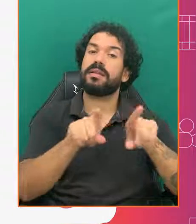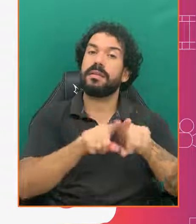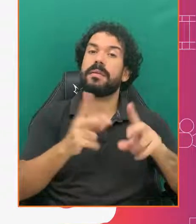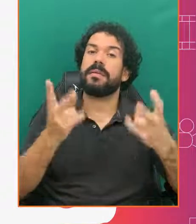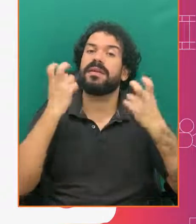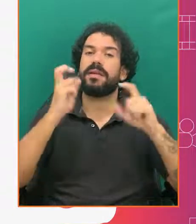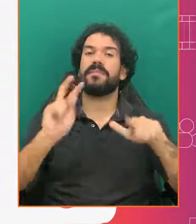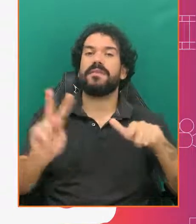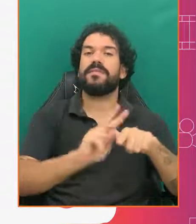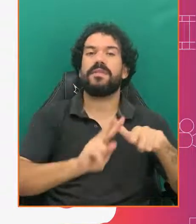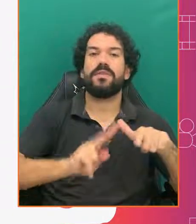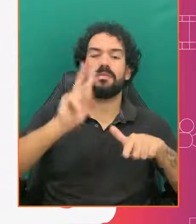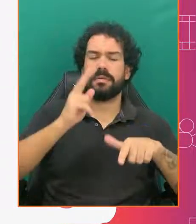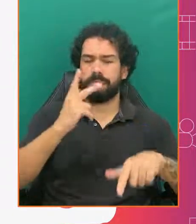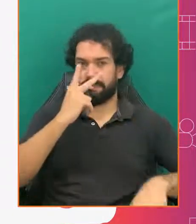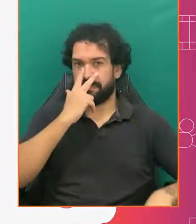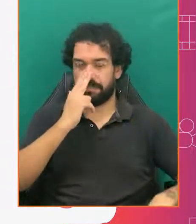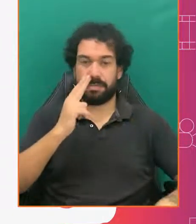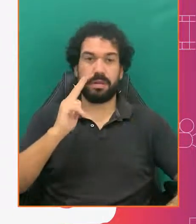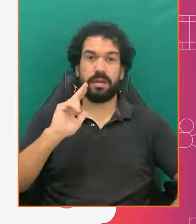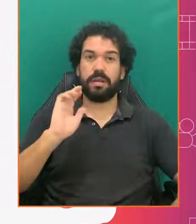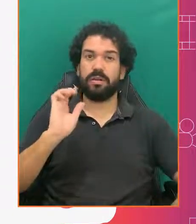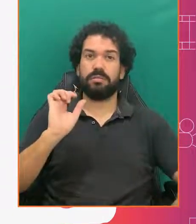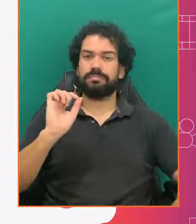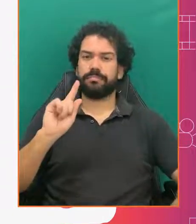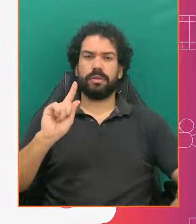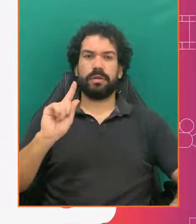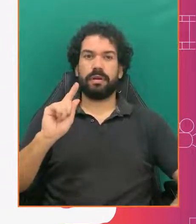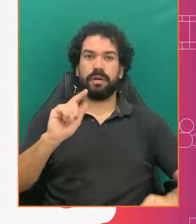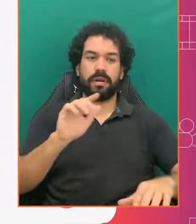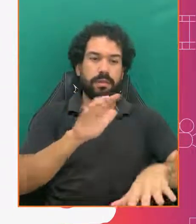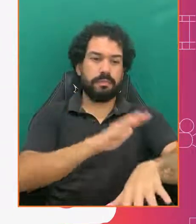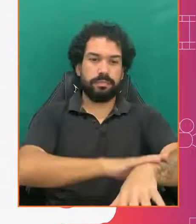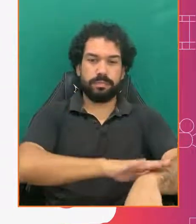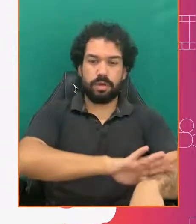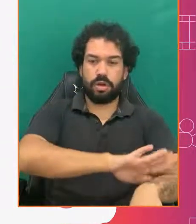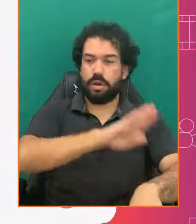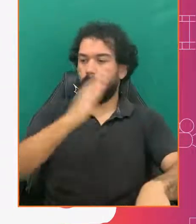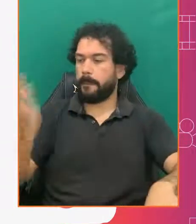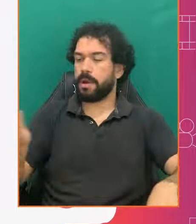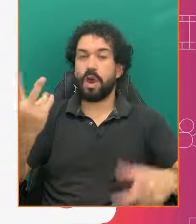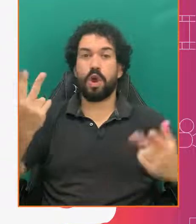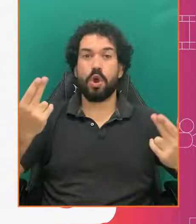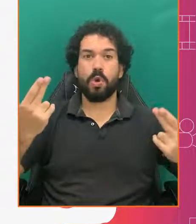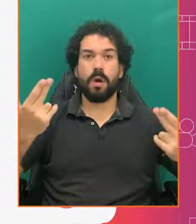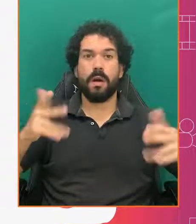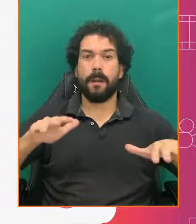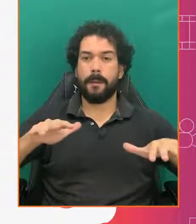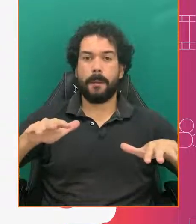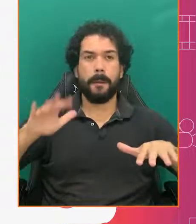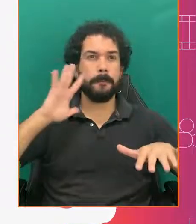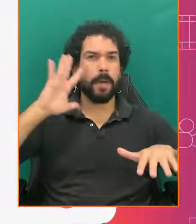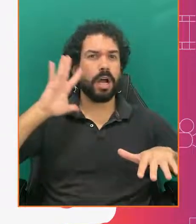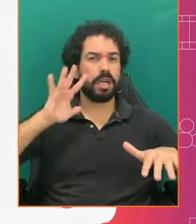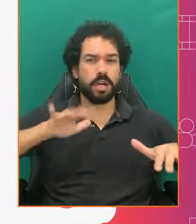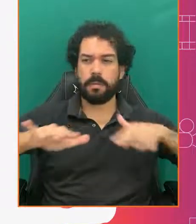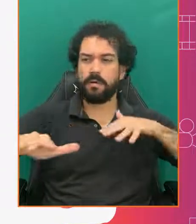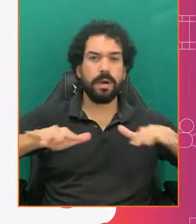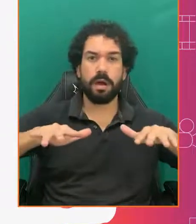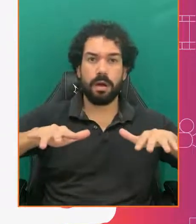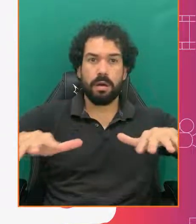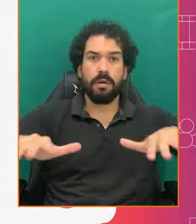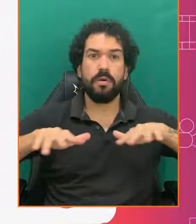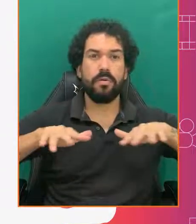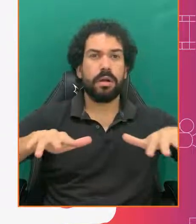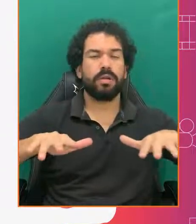de volume, senão parece que você simplesmente espelhou os movimentos em ambos os lados,